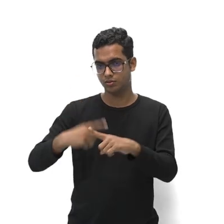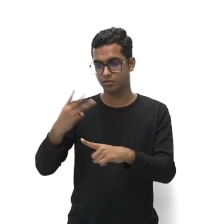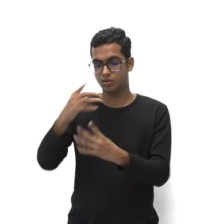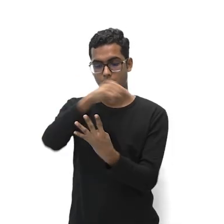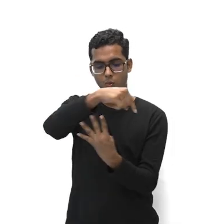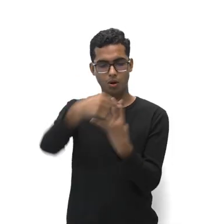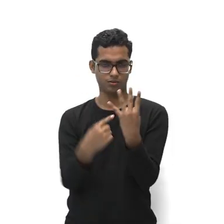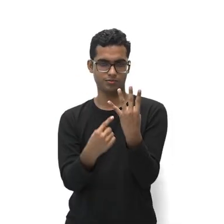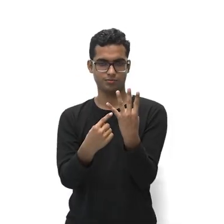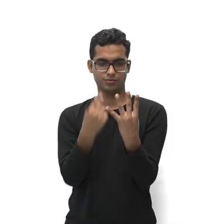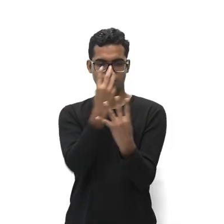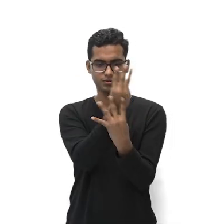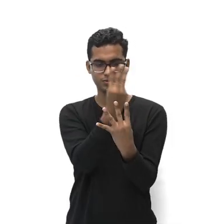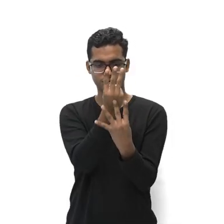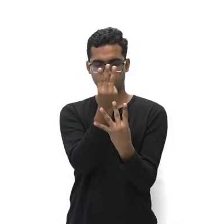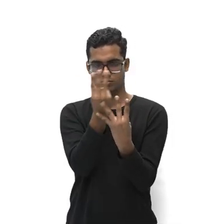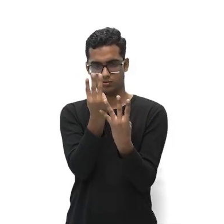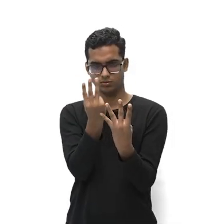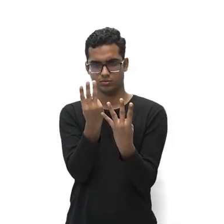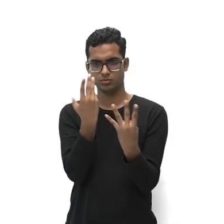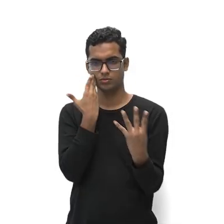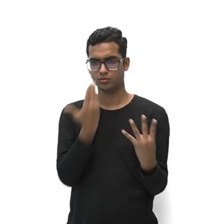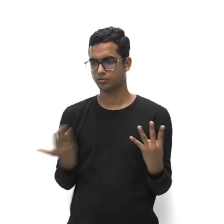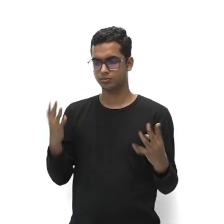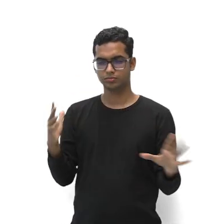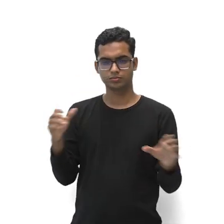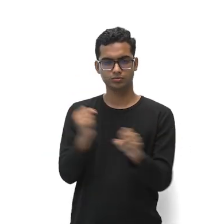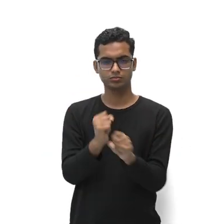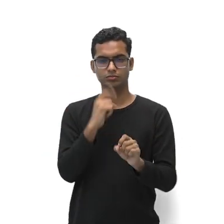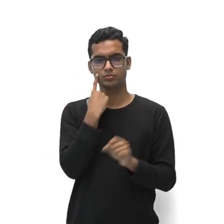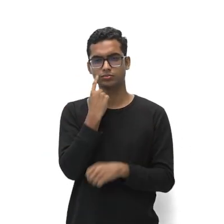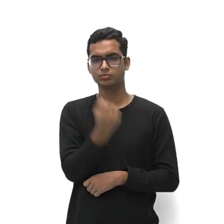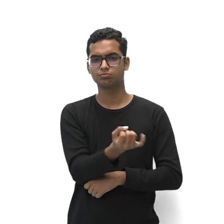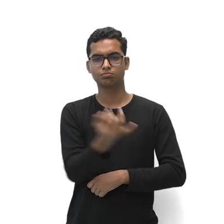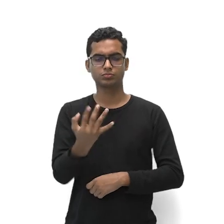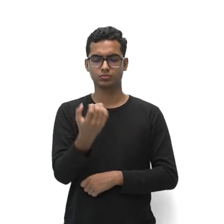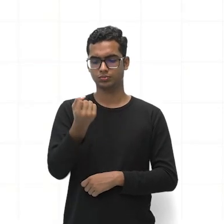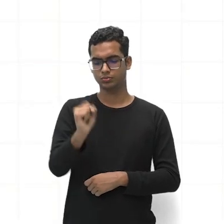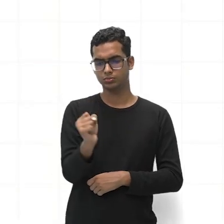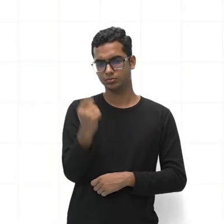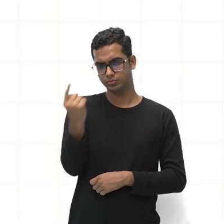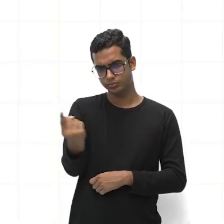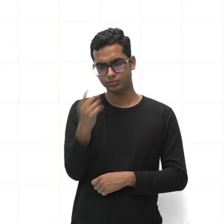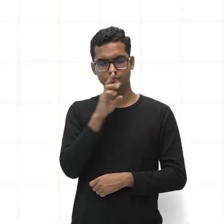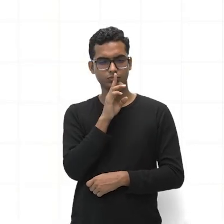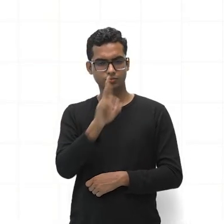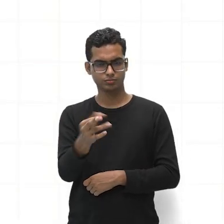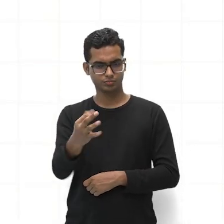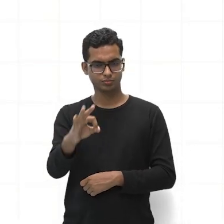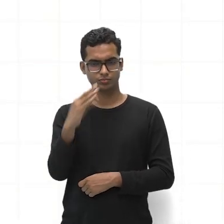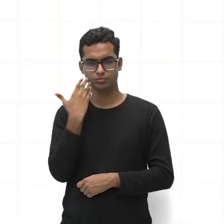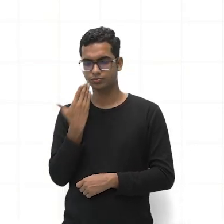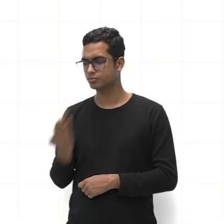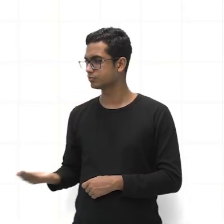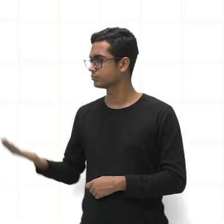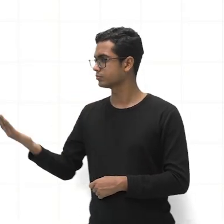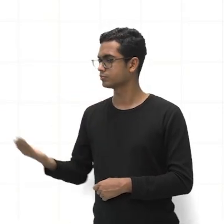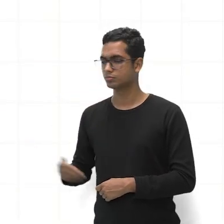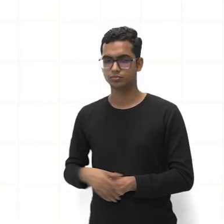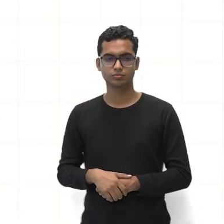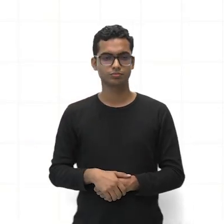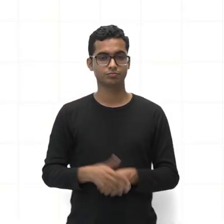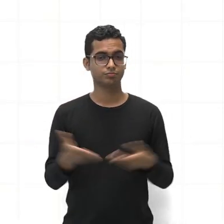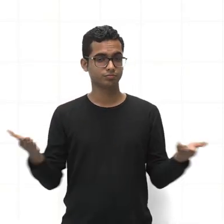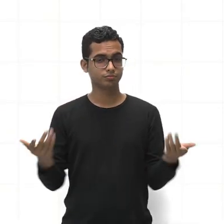seja, 3 vezes 3, 9, 9 vezes 3, 27, 27 vezes 3, 81. Beleza?